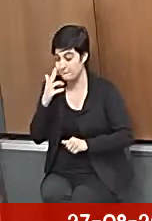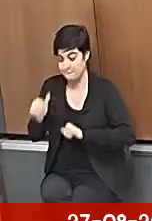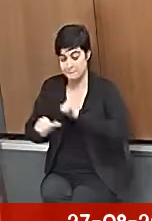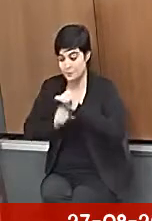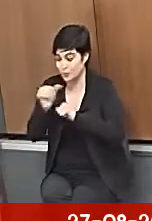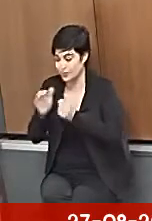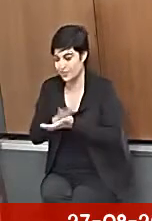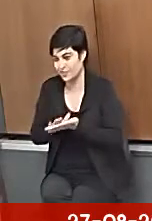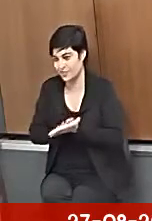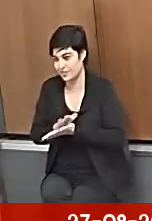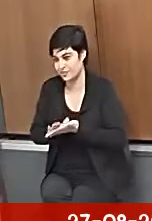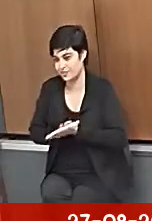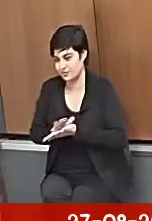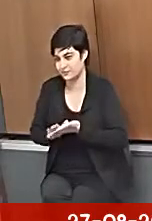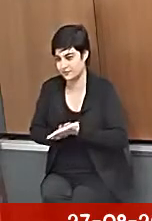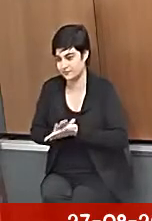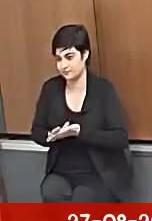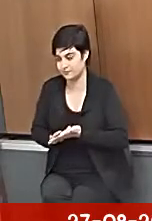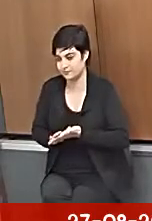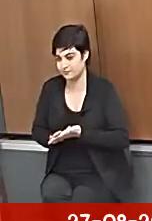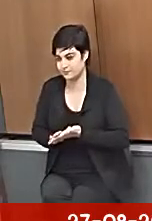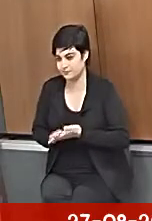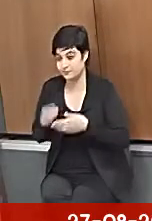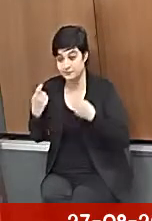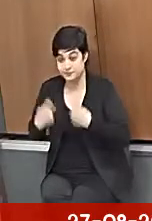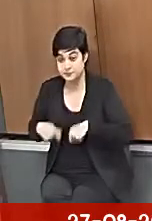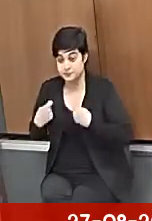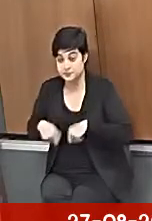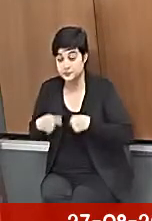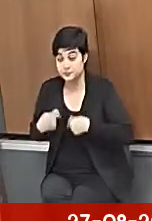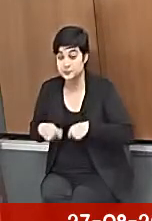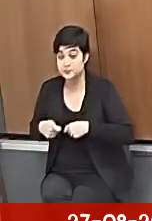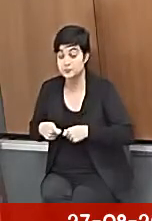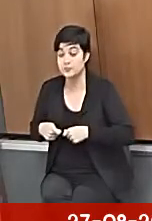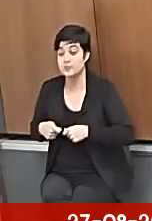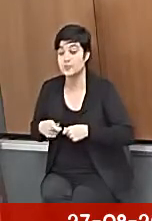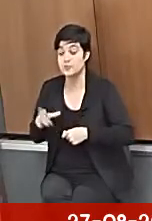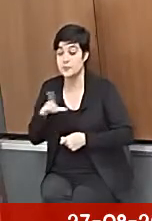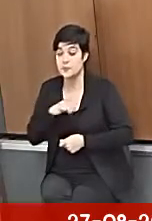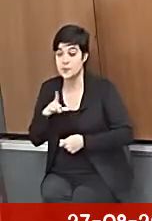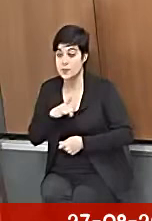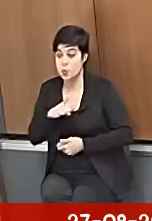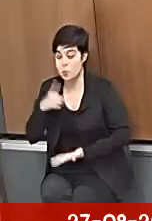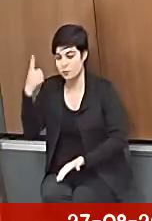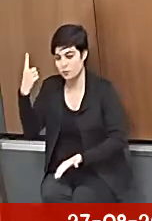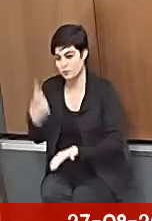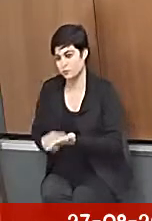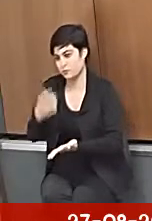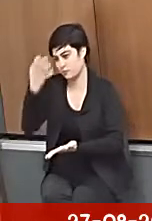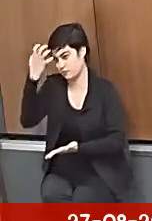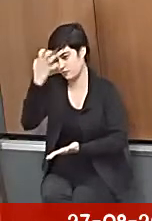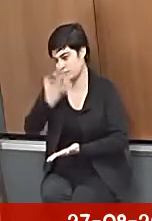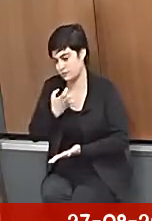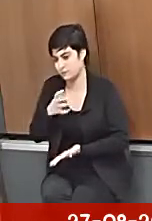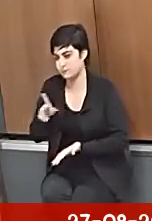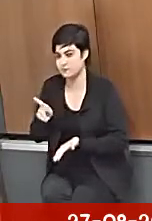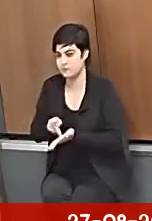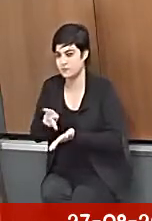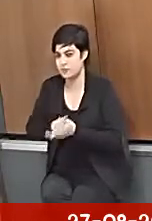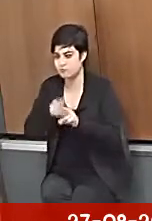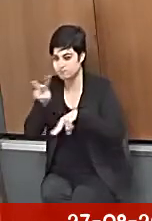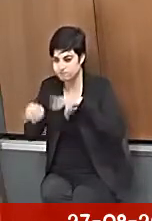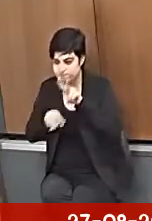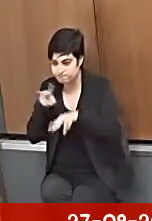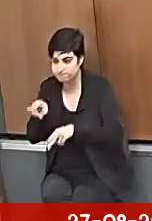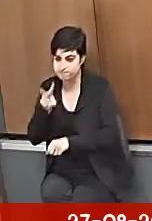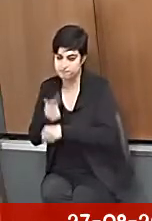não preciso que a constituição lhe basta eu preciso que seja efetivamente cumprido e fiscalizado e